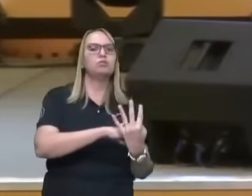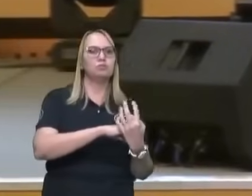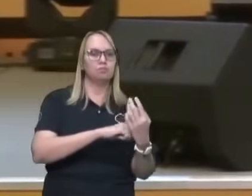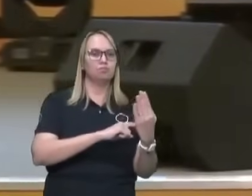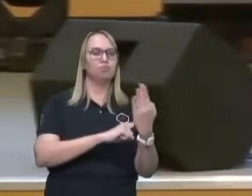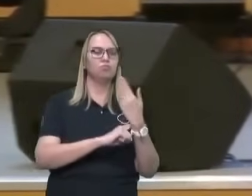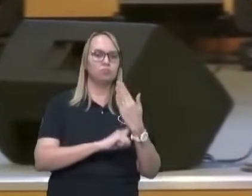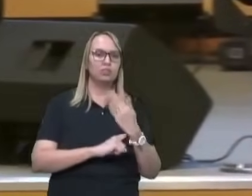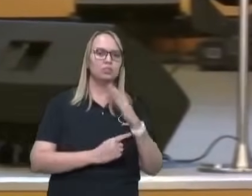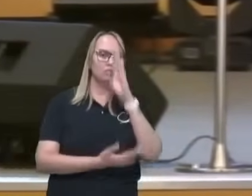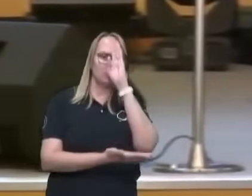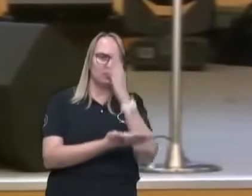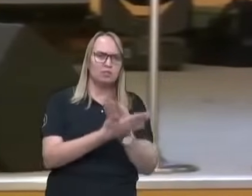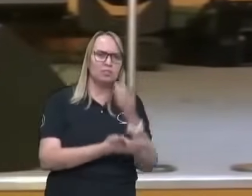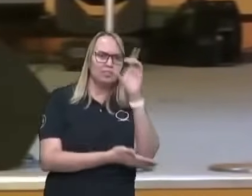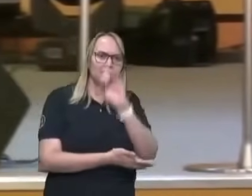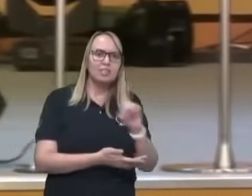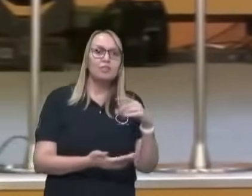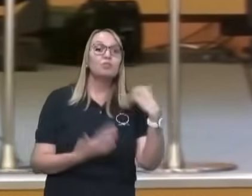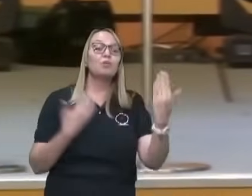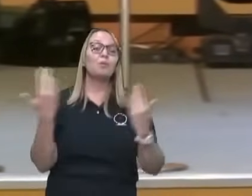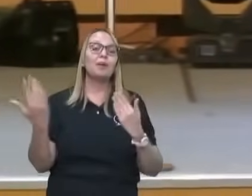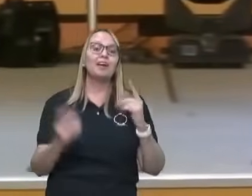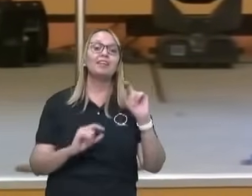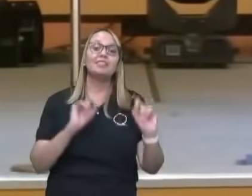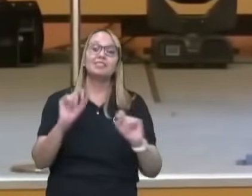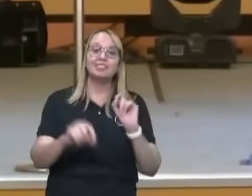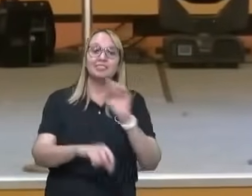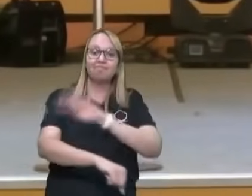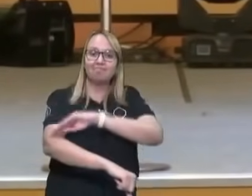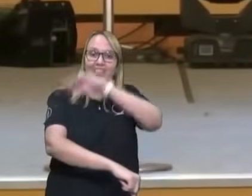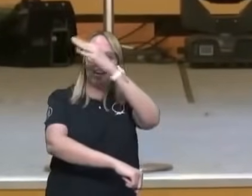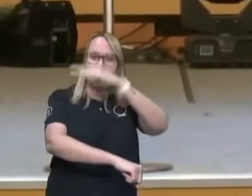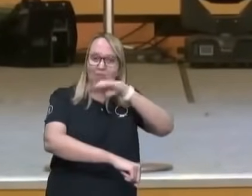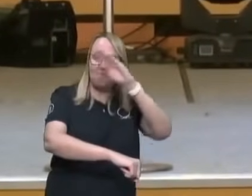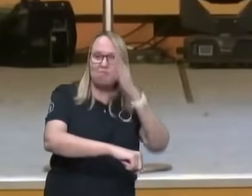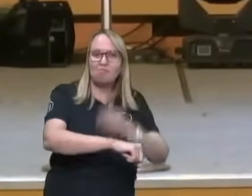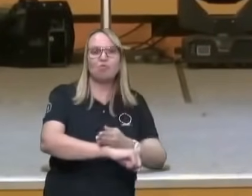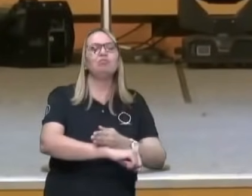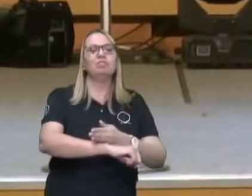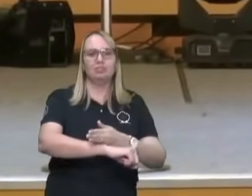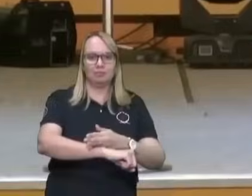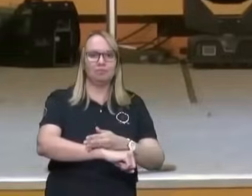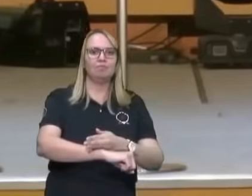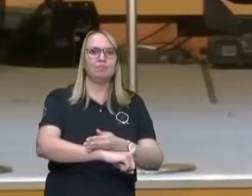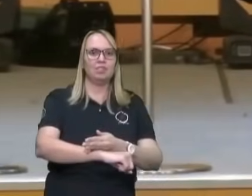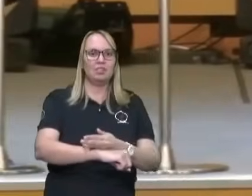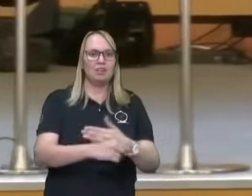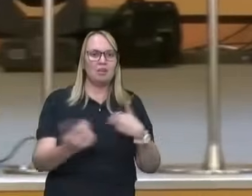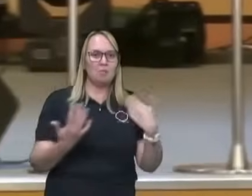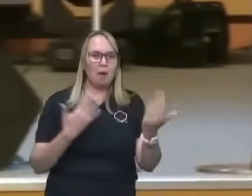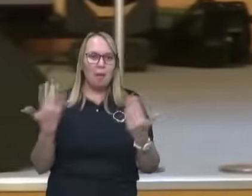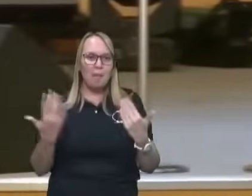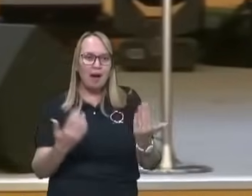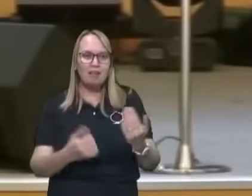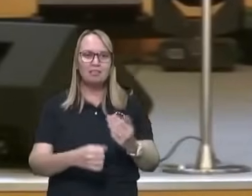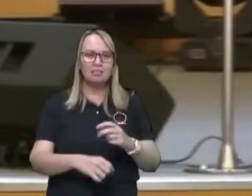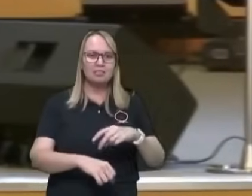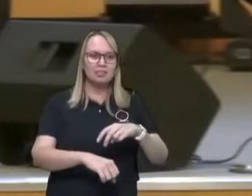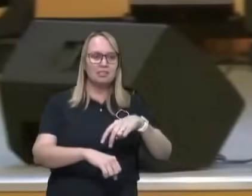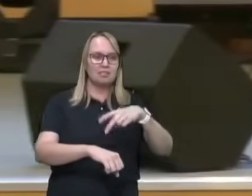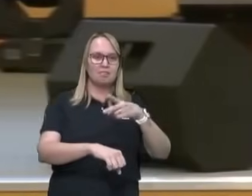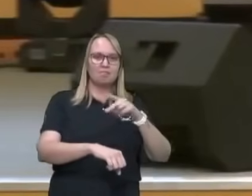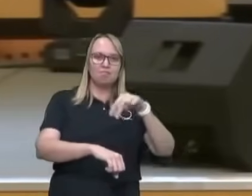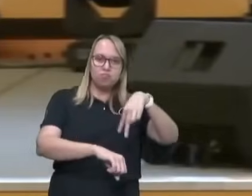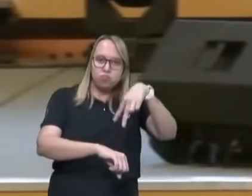Senhor, vai ser o quê? Igual a quê? Ao monte de Sião, que não se abala, mas permanece para